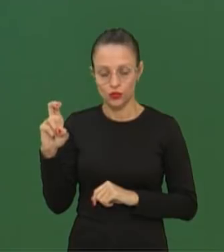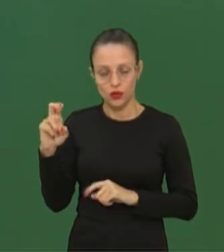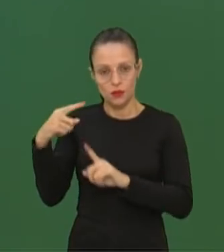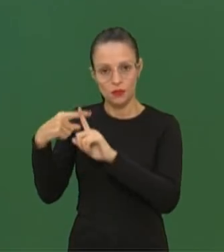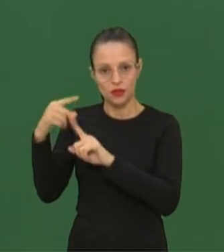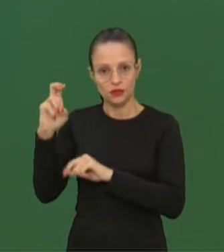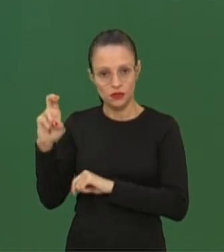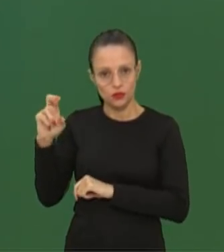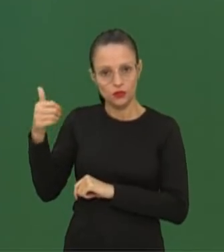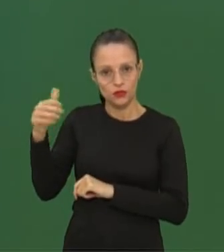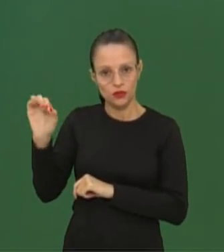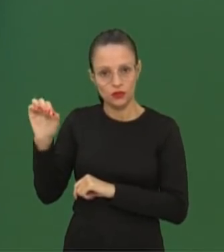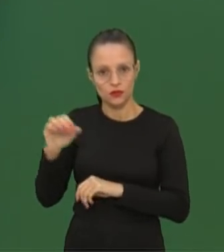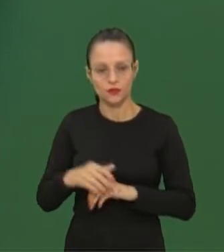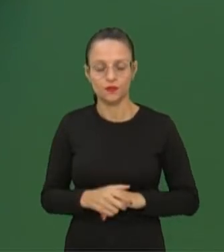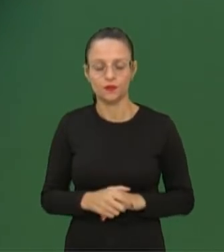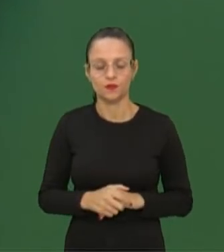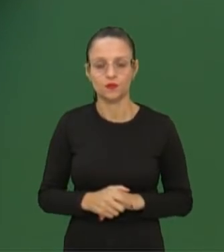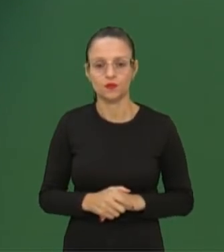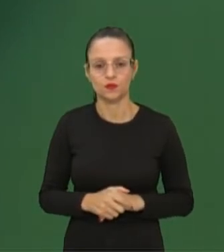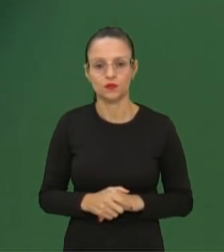dá mais 10.